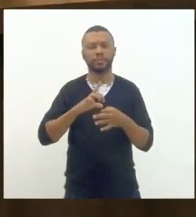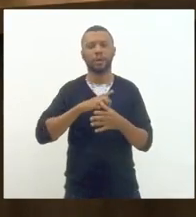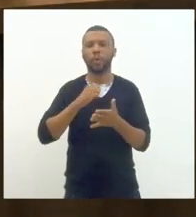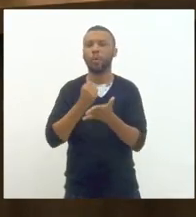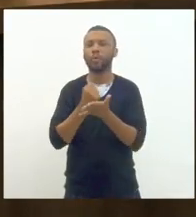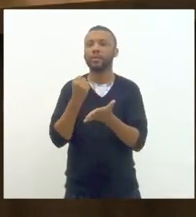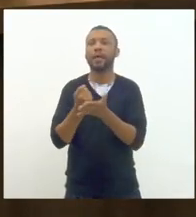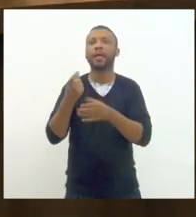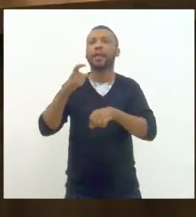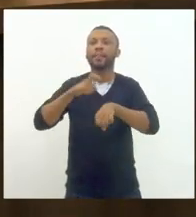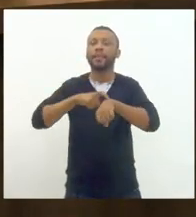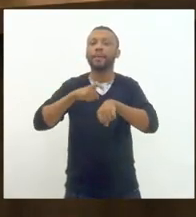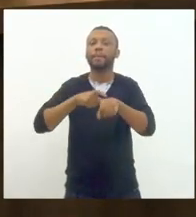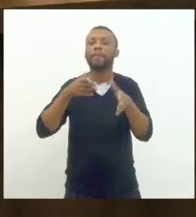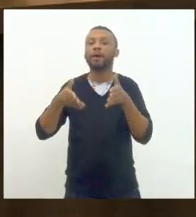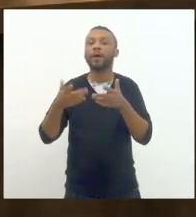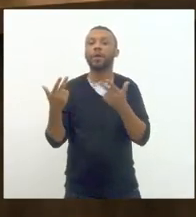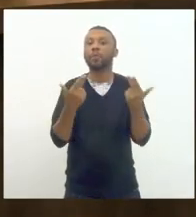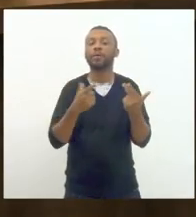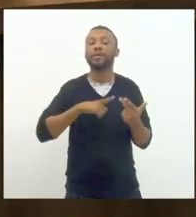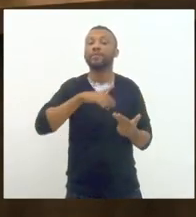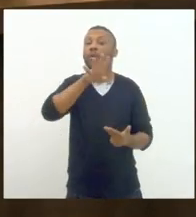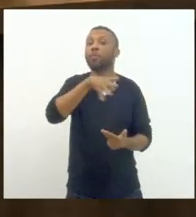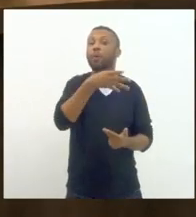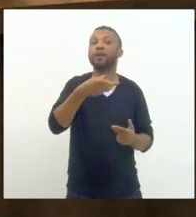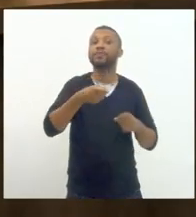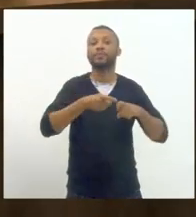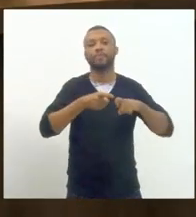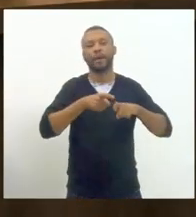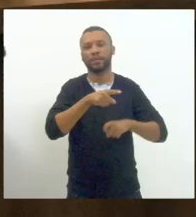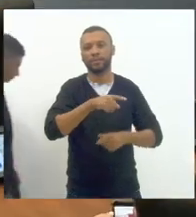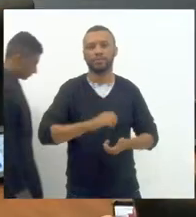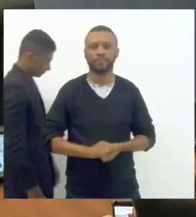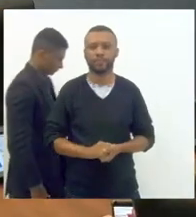contratação temporária similar ao que foi feito com o quadro de médicos.